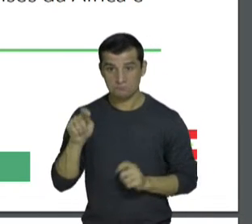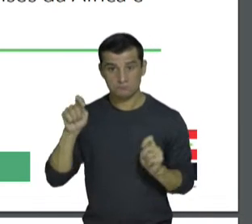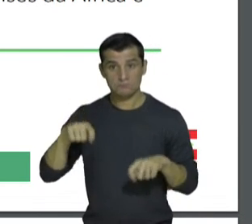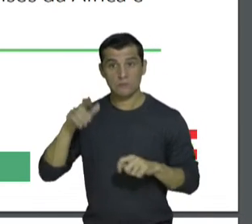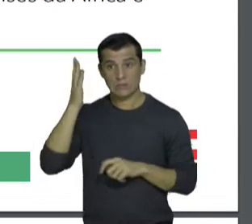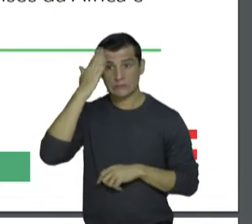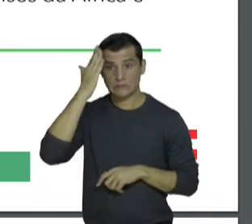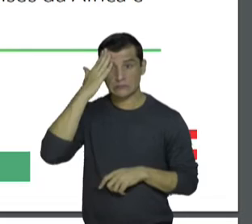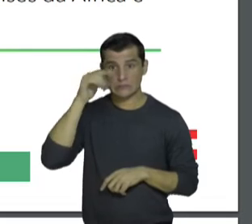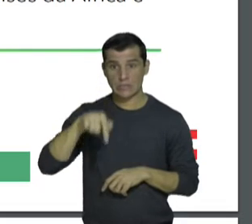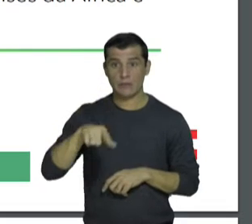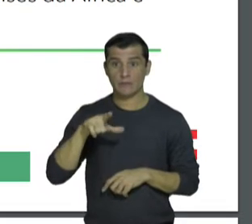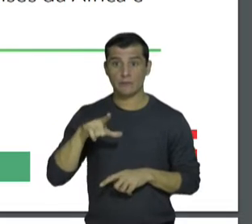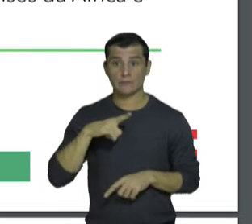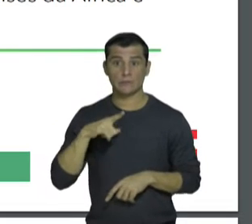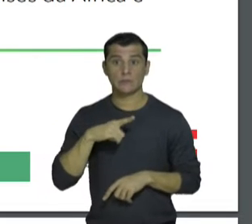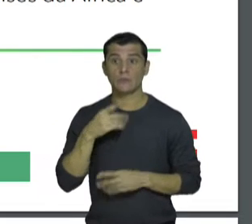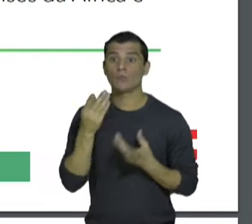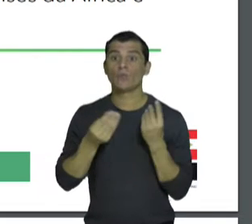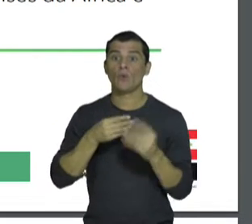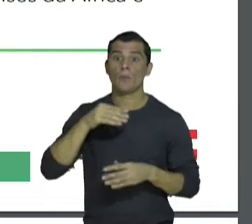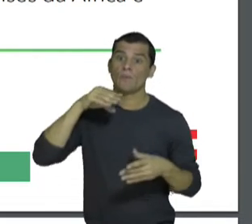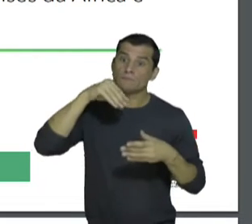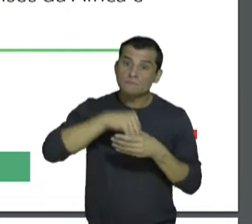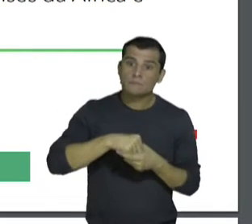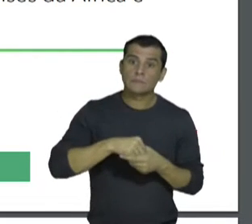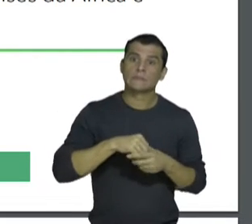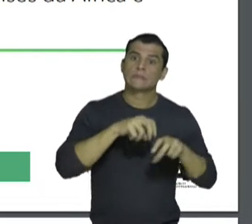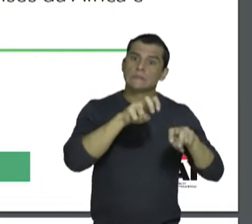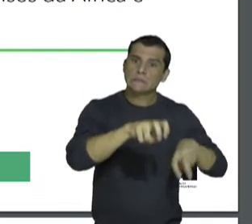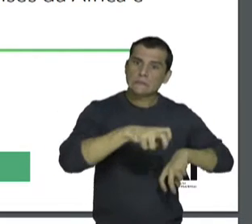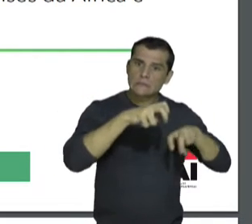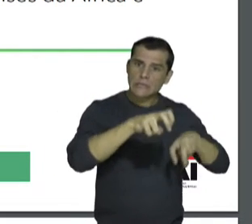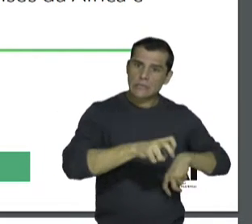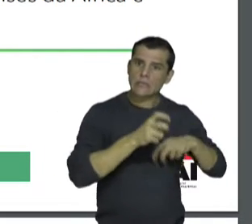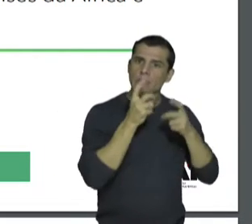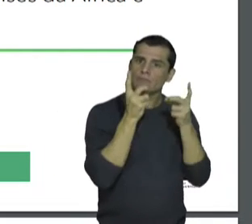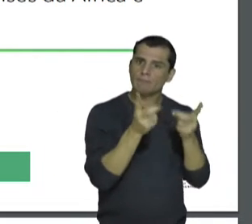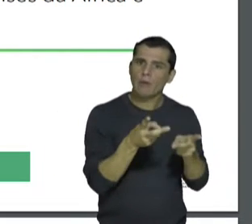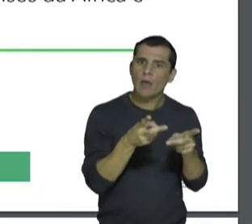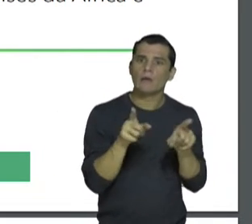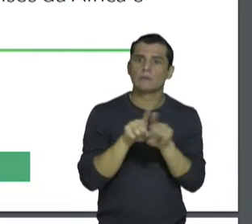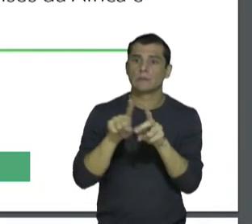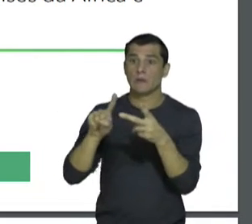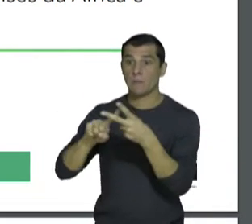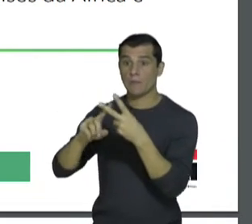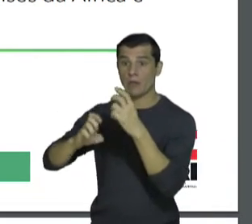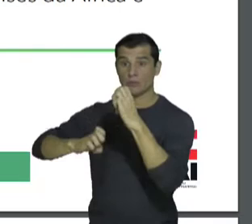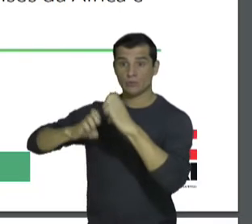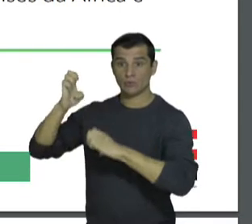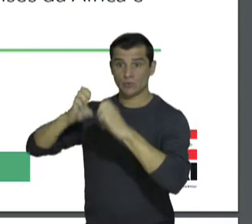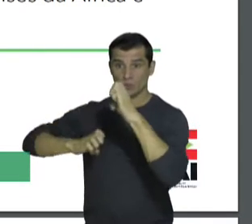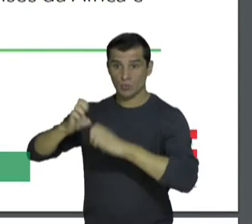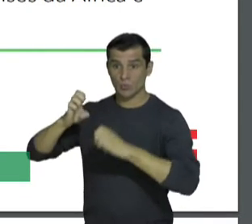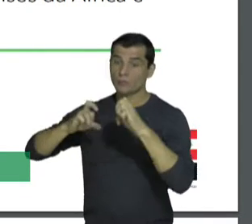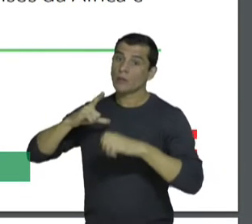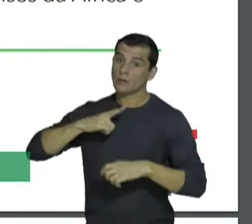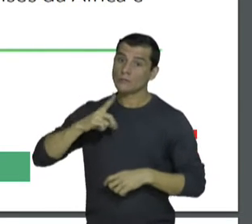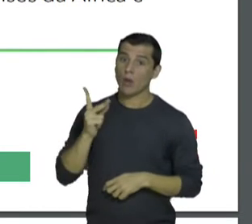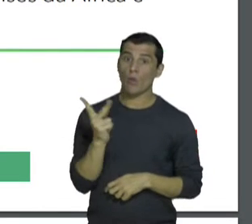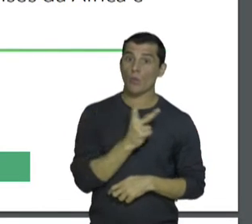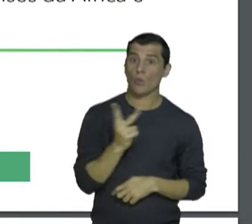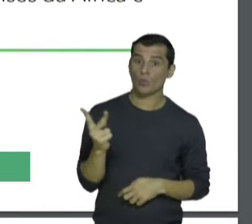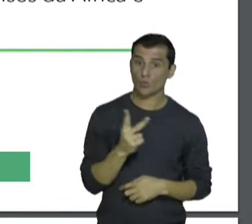de relevância tanto pelo setor Agro quanto pelo setor industrial a questão do valor agregado né ou